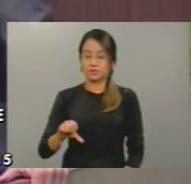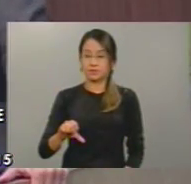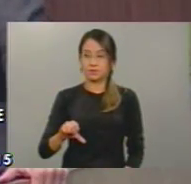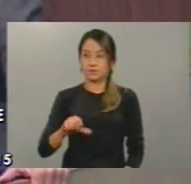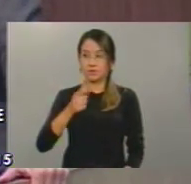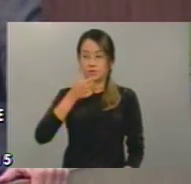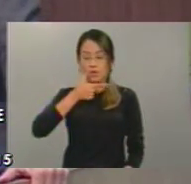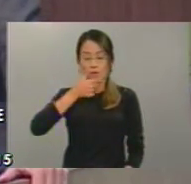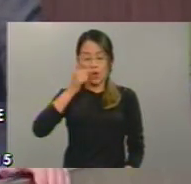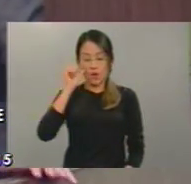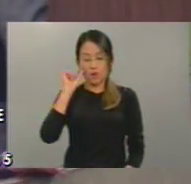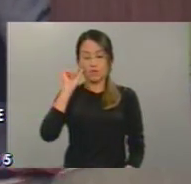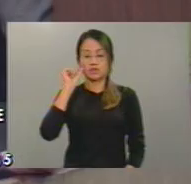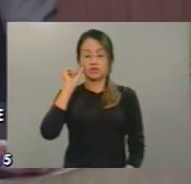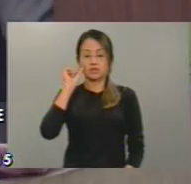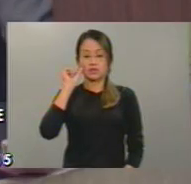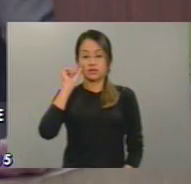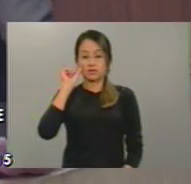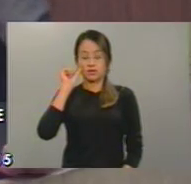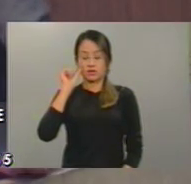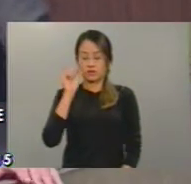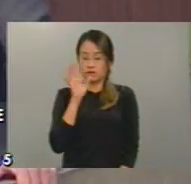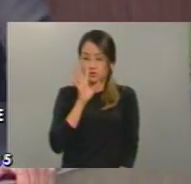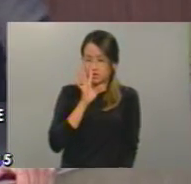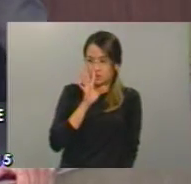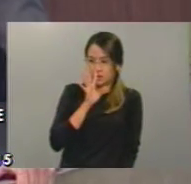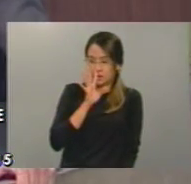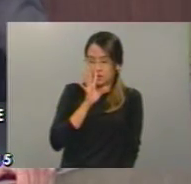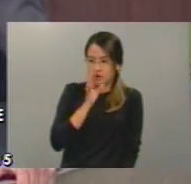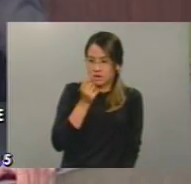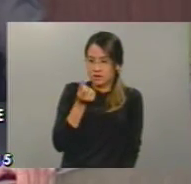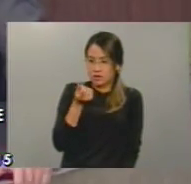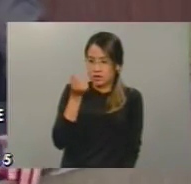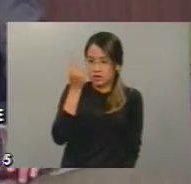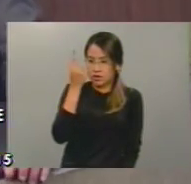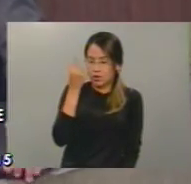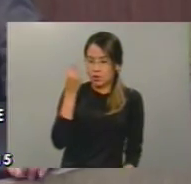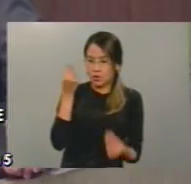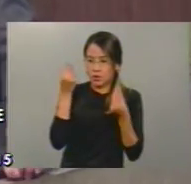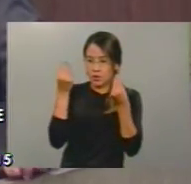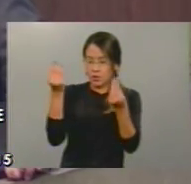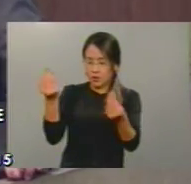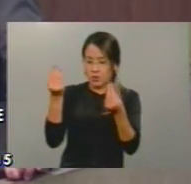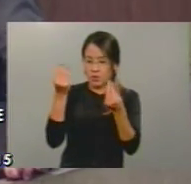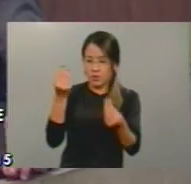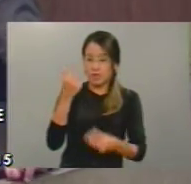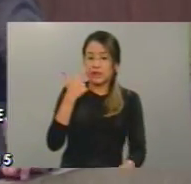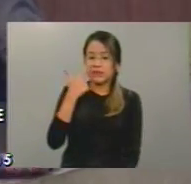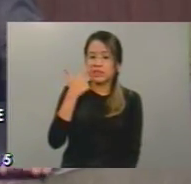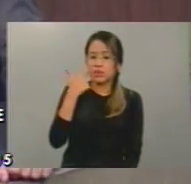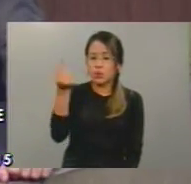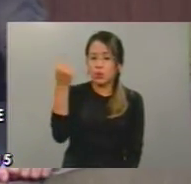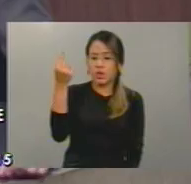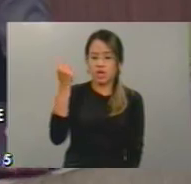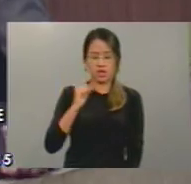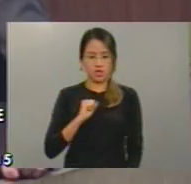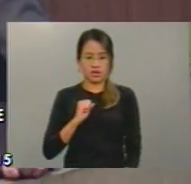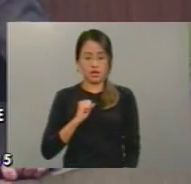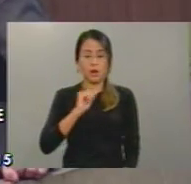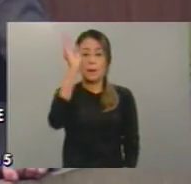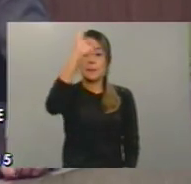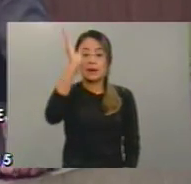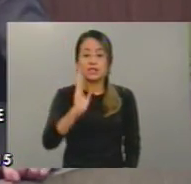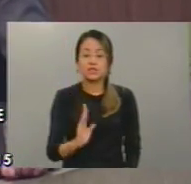ontem, isso não tinha sido visto no Ceará e não tem sido visto no Brasil. Não